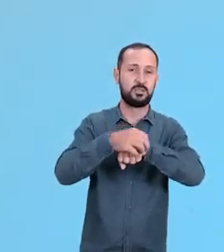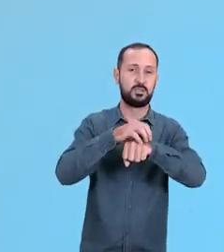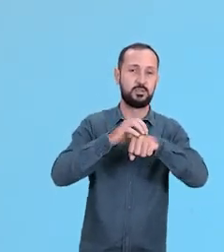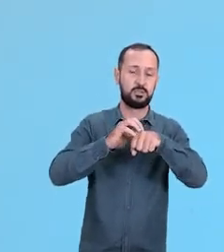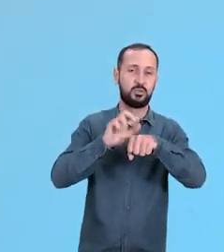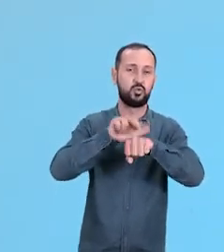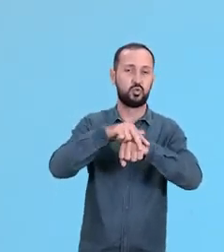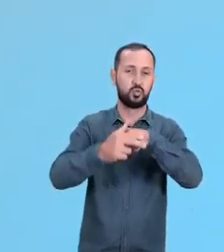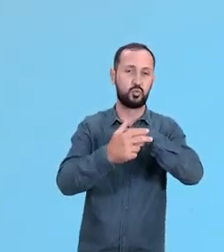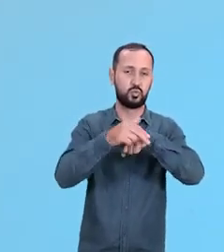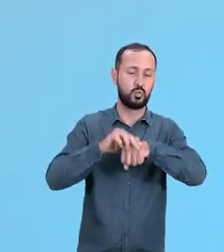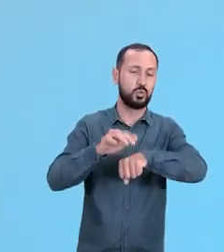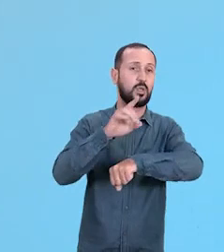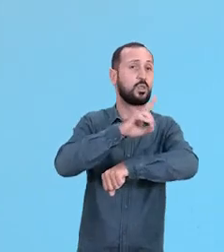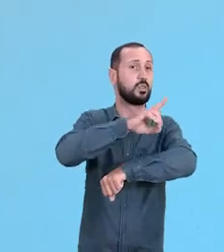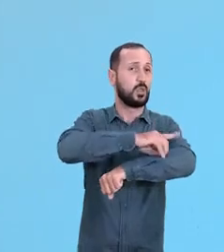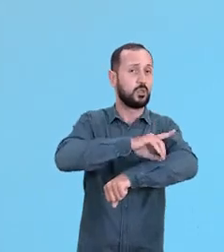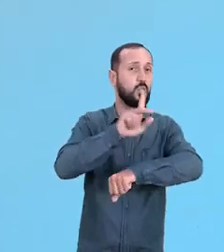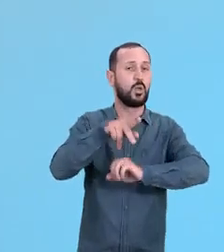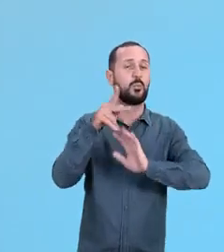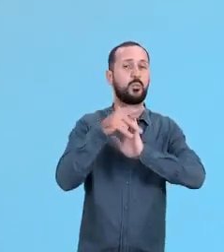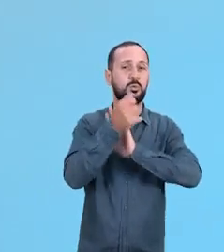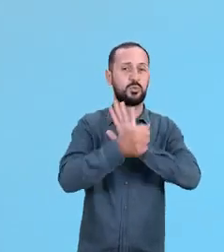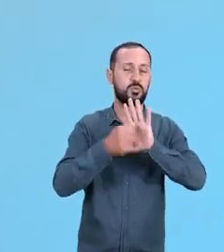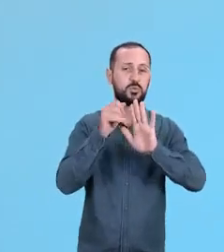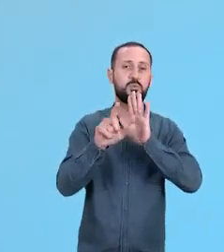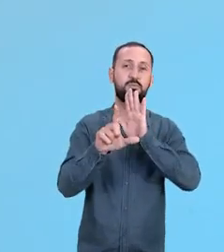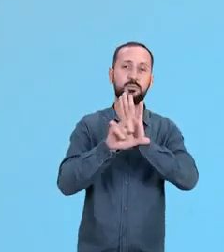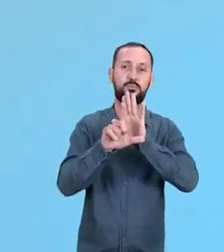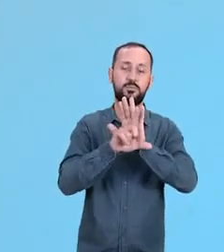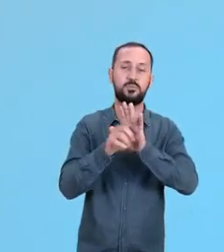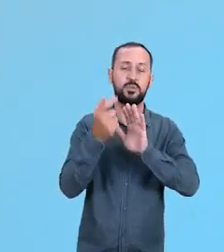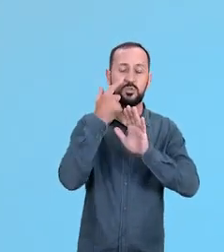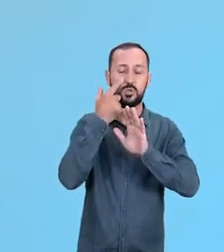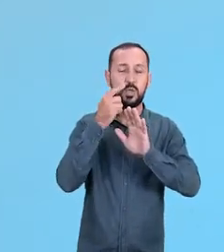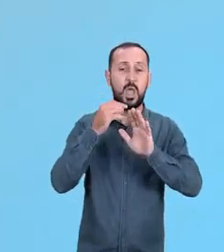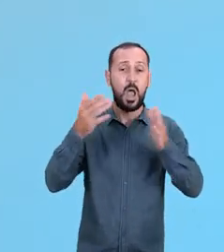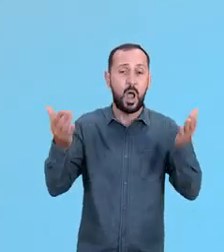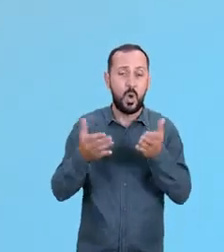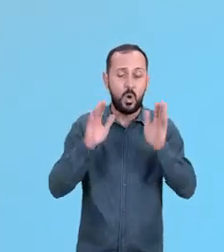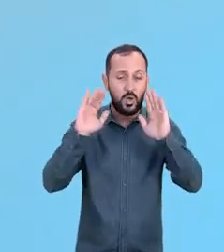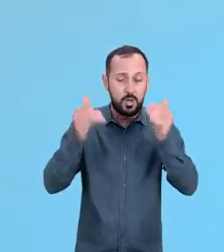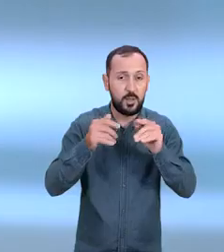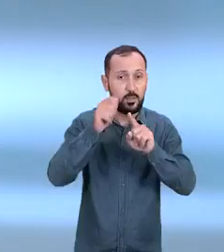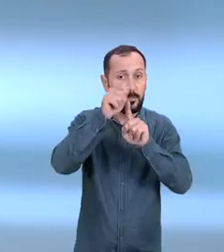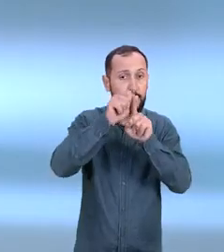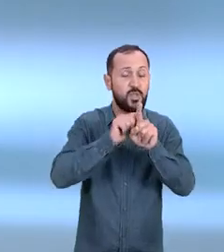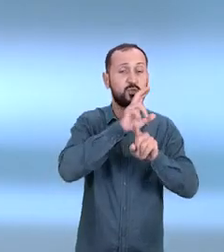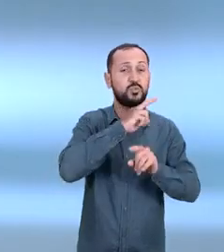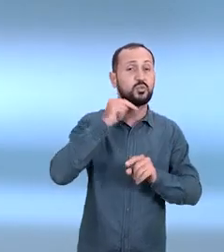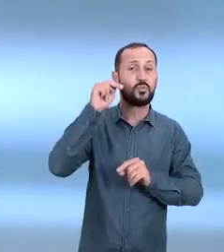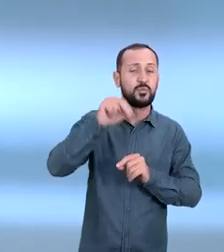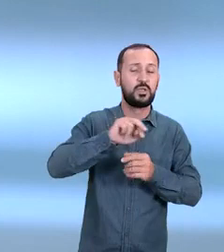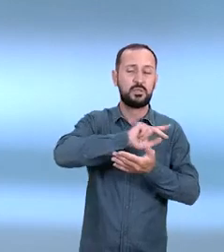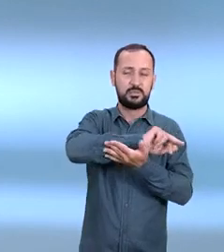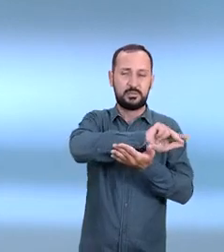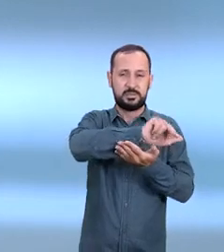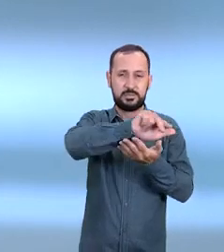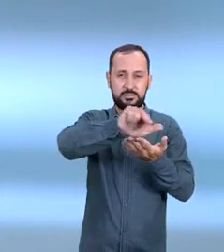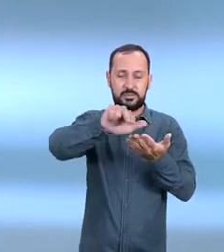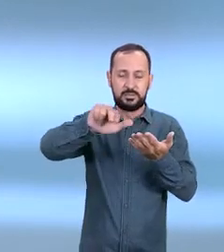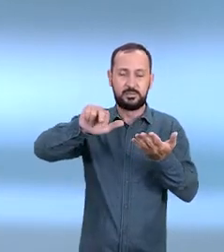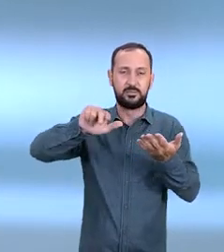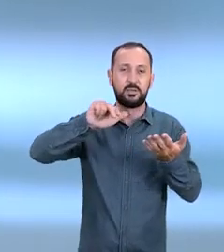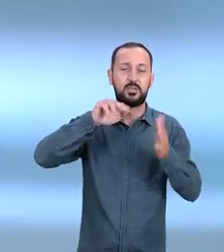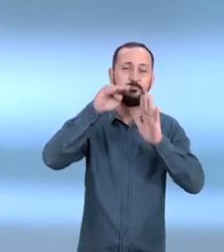e dengue. Então é um projeto de lei onde nós vamos concentrar agora, no mês de novembro, várias ações.